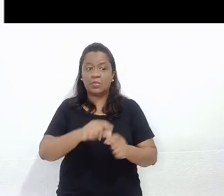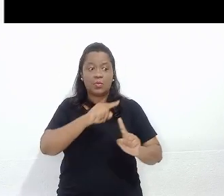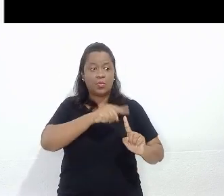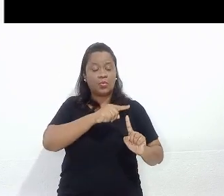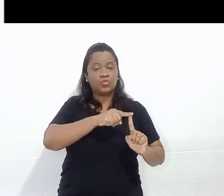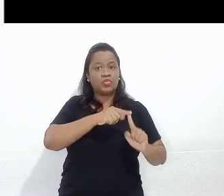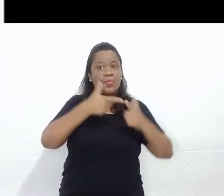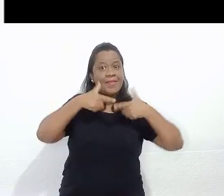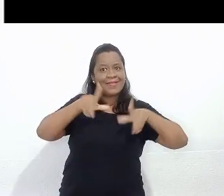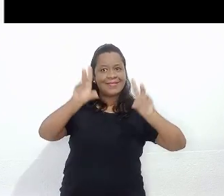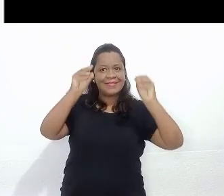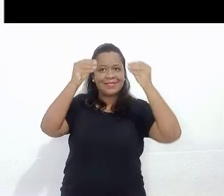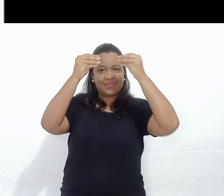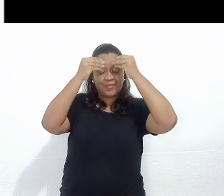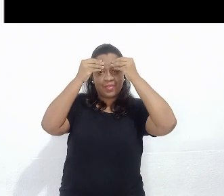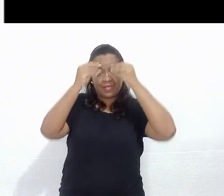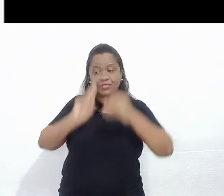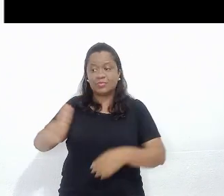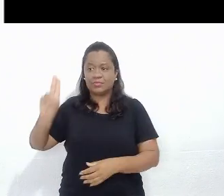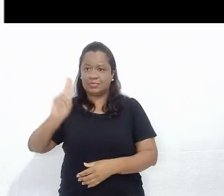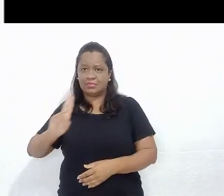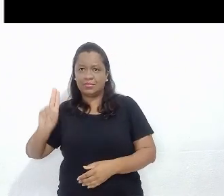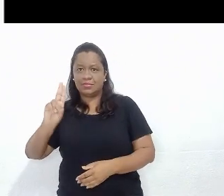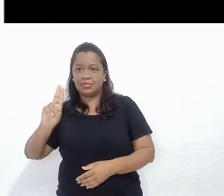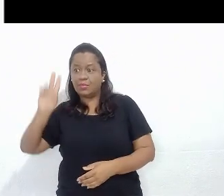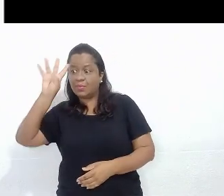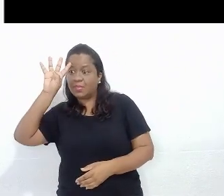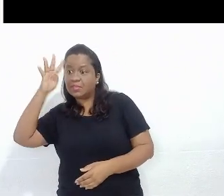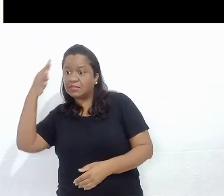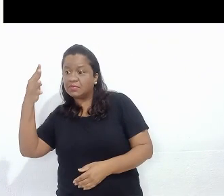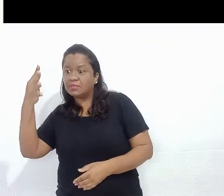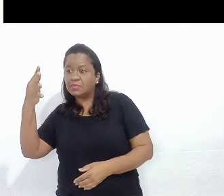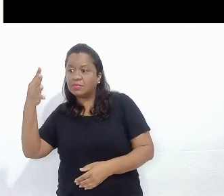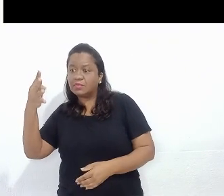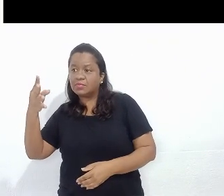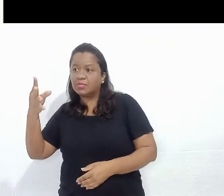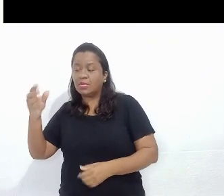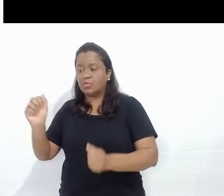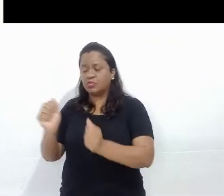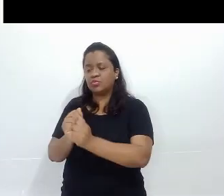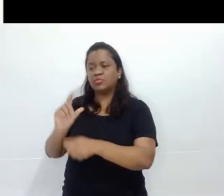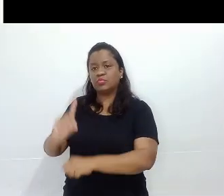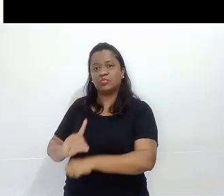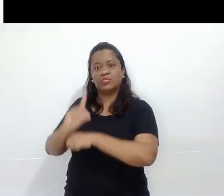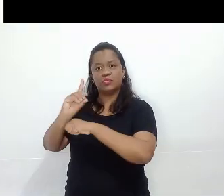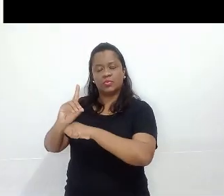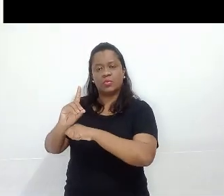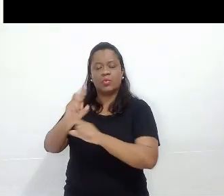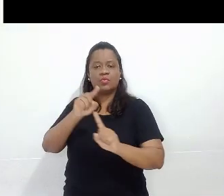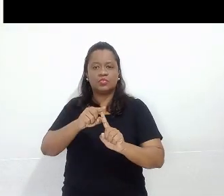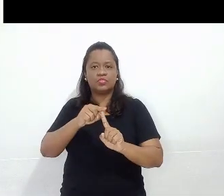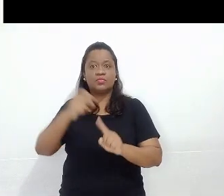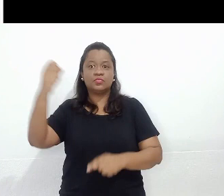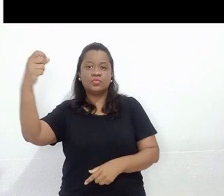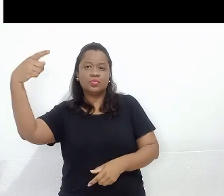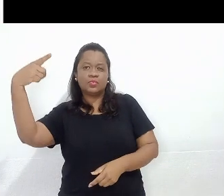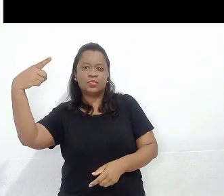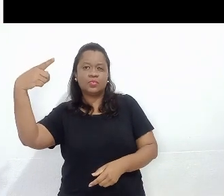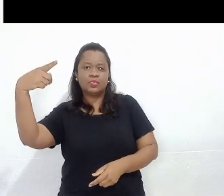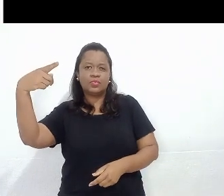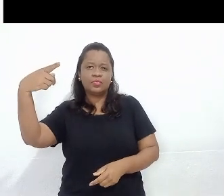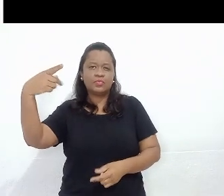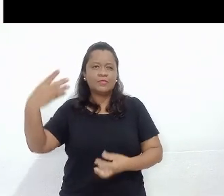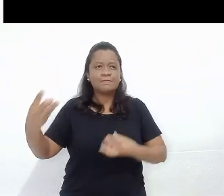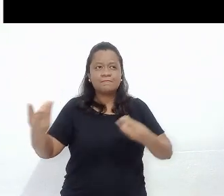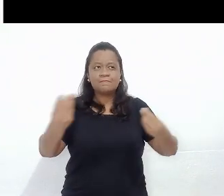usando, para as decisões que você tomou junto com o diretor, do tipo de luz, do tipo de textura que vai ter o